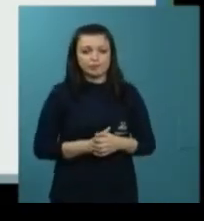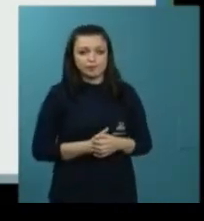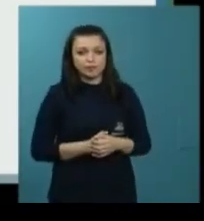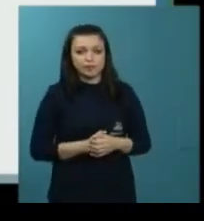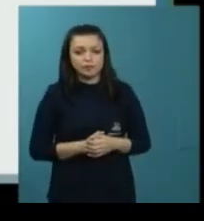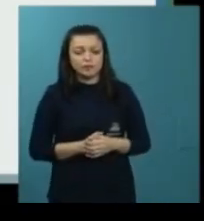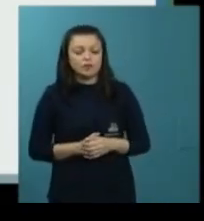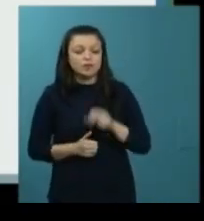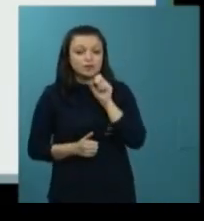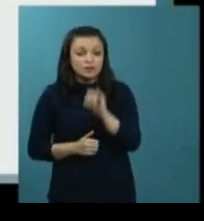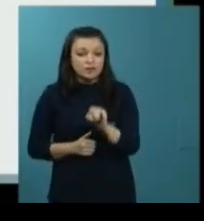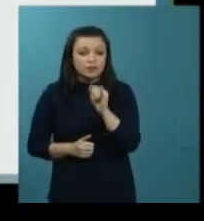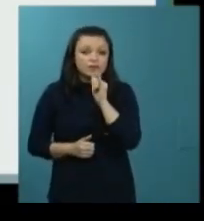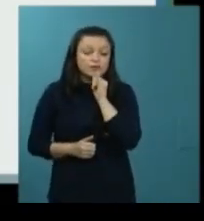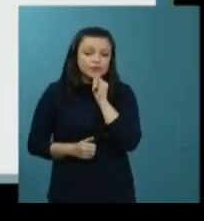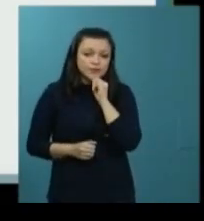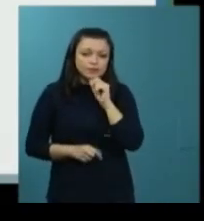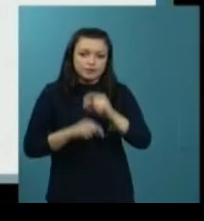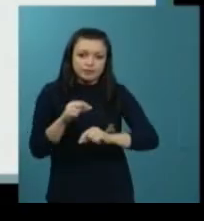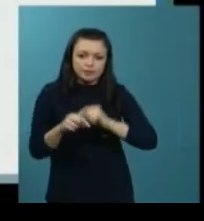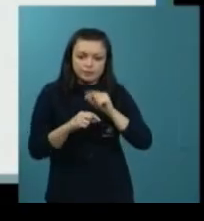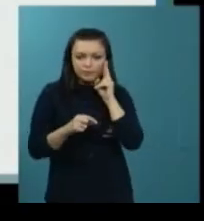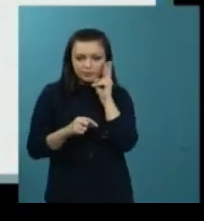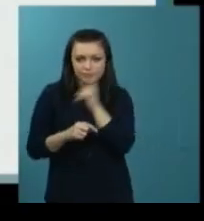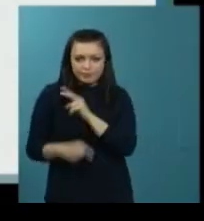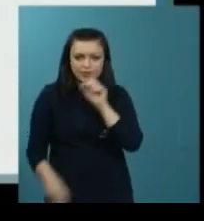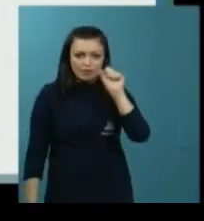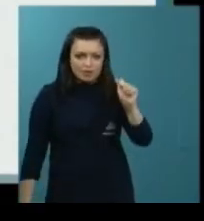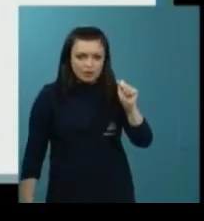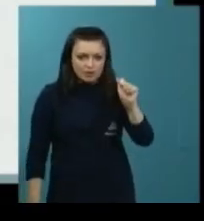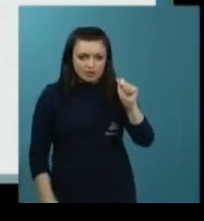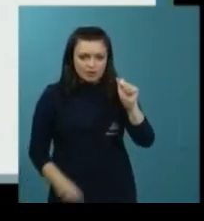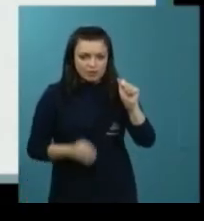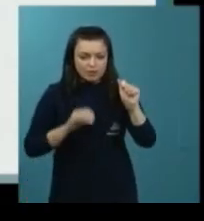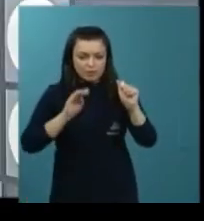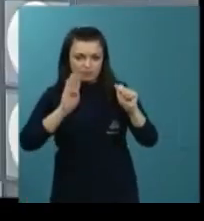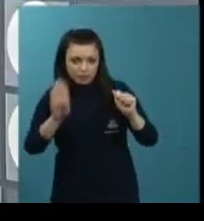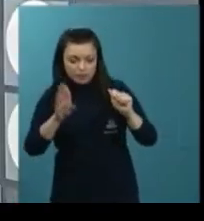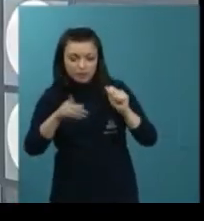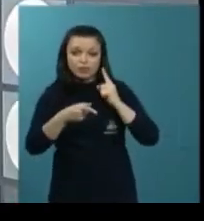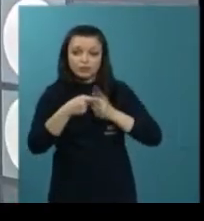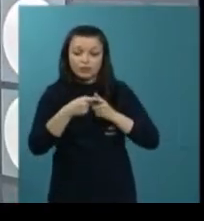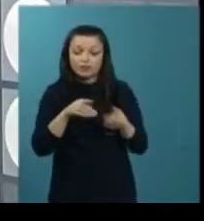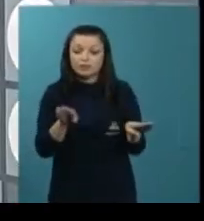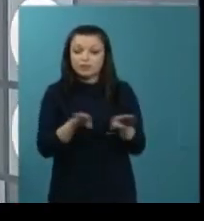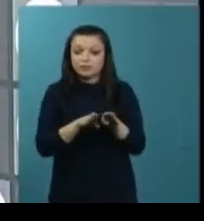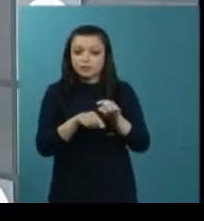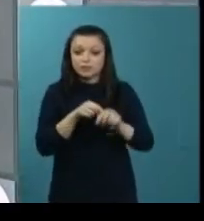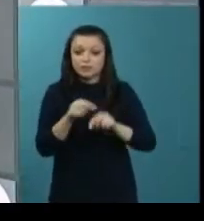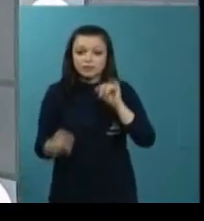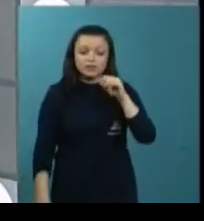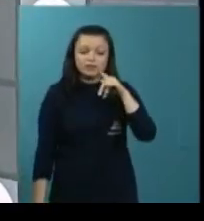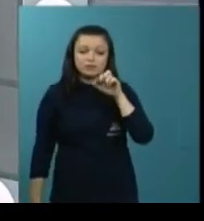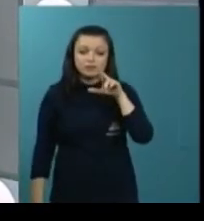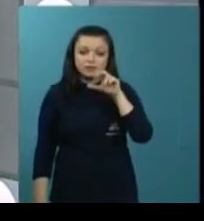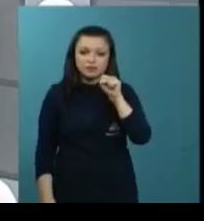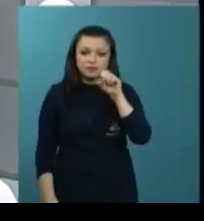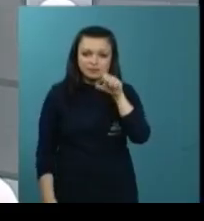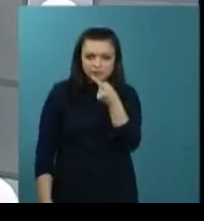E nós lemos A e B porque a interseção é